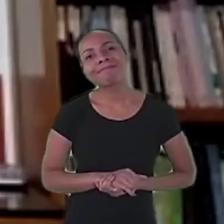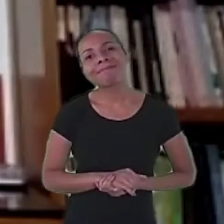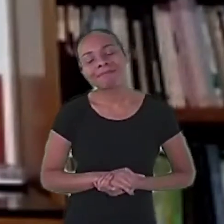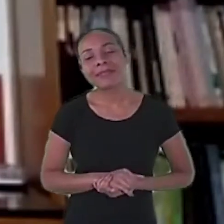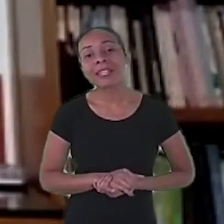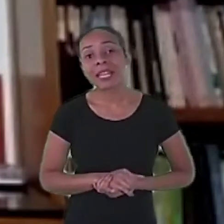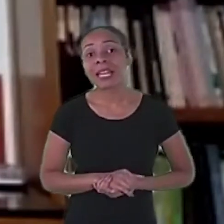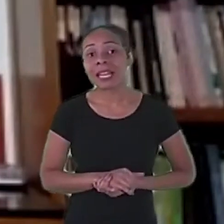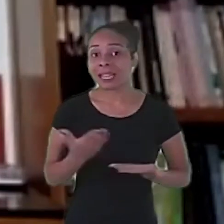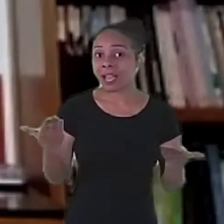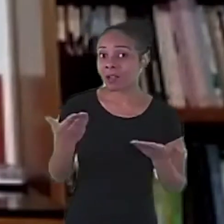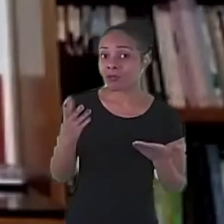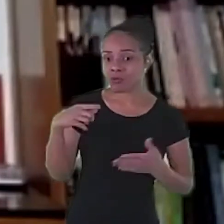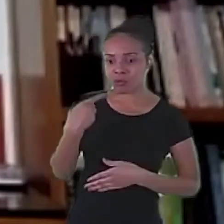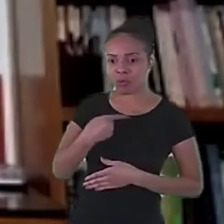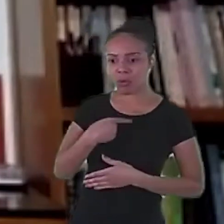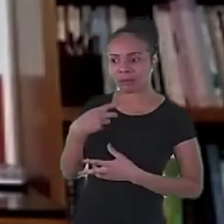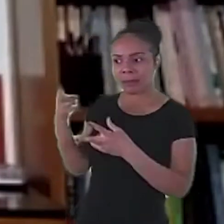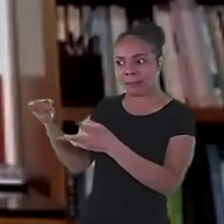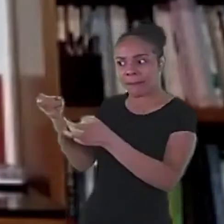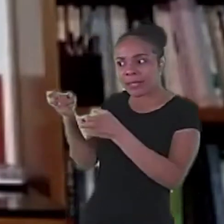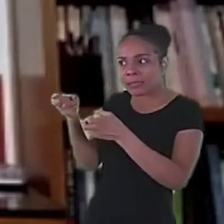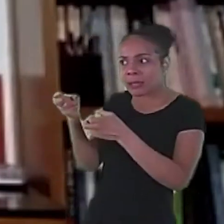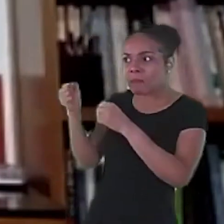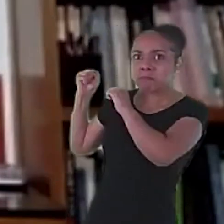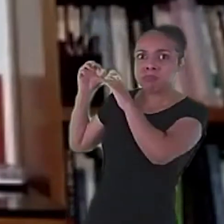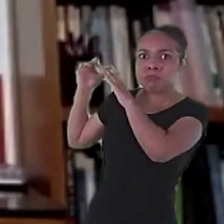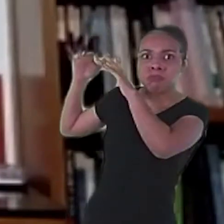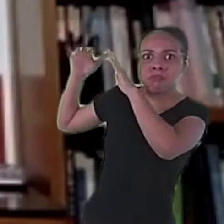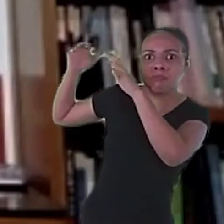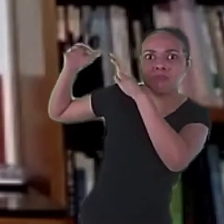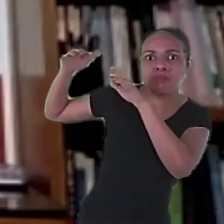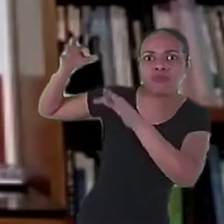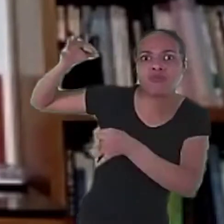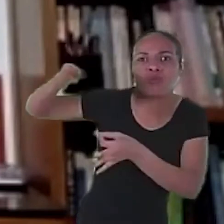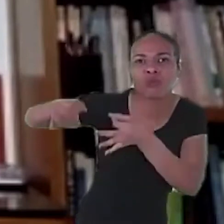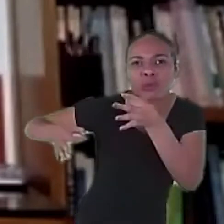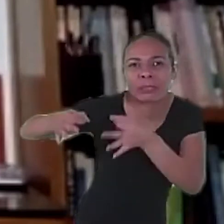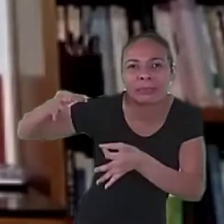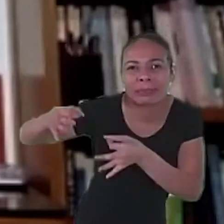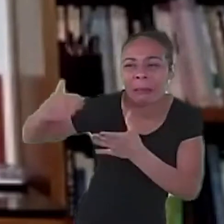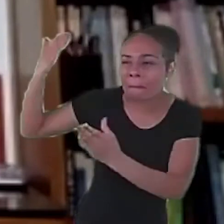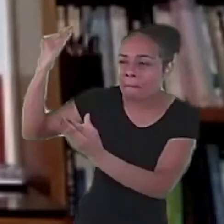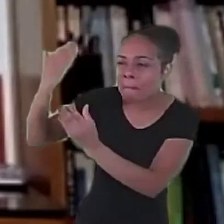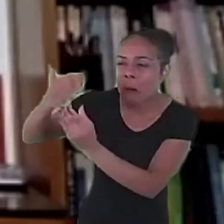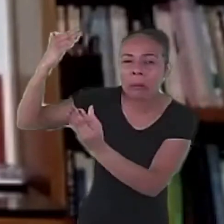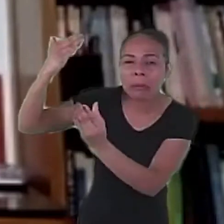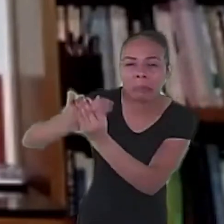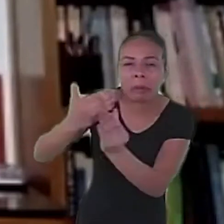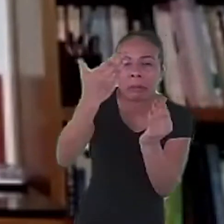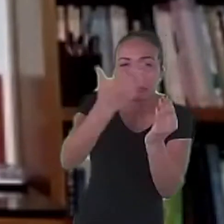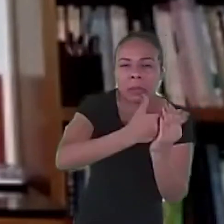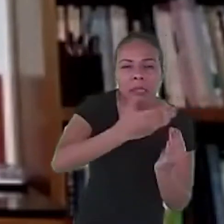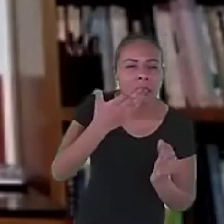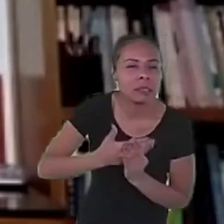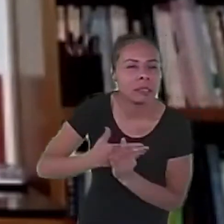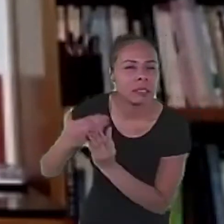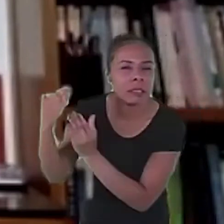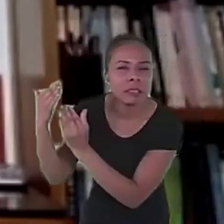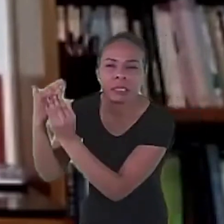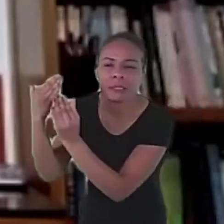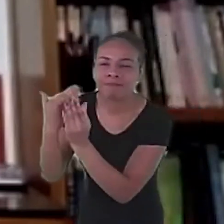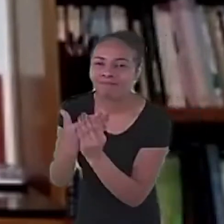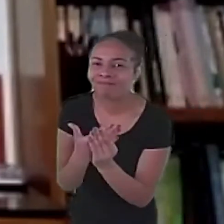de processos na justiça. Qualquer pessoa que tem direito a um remédio